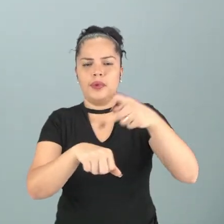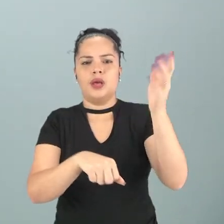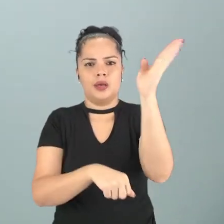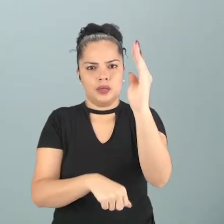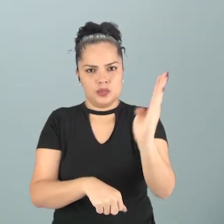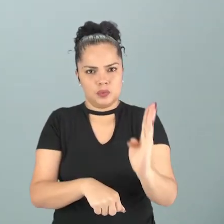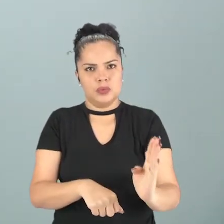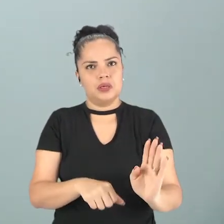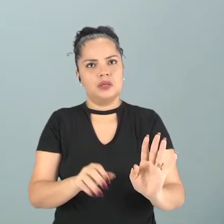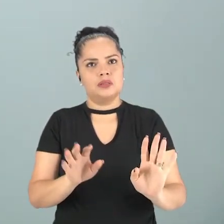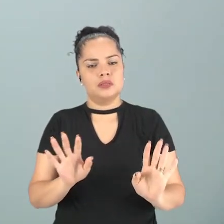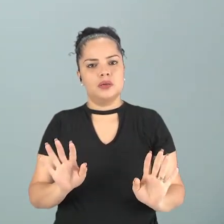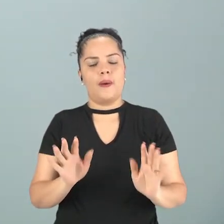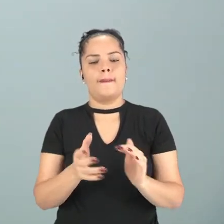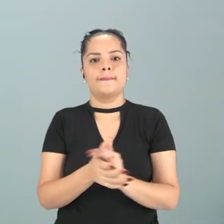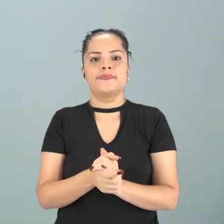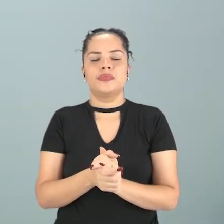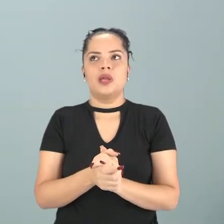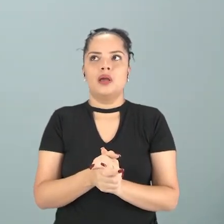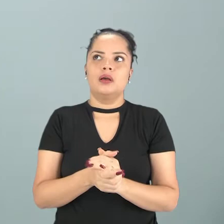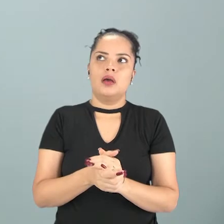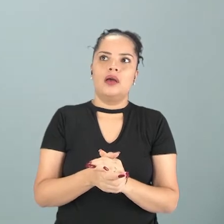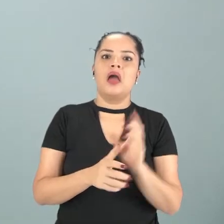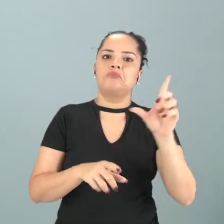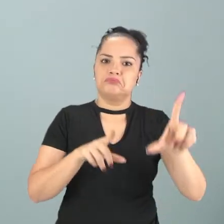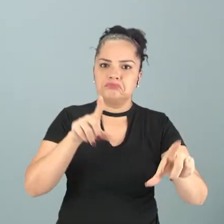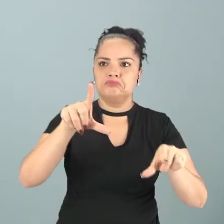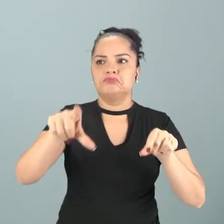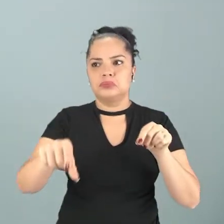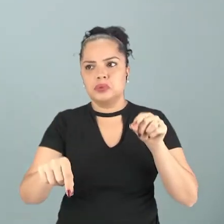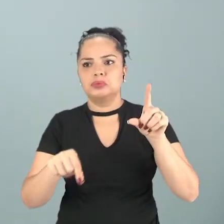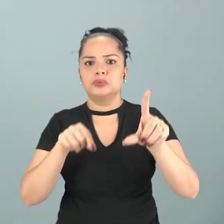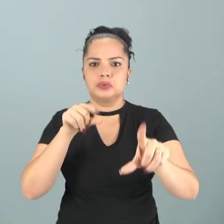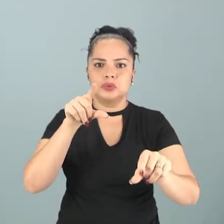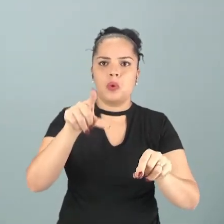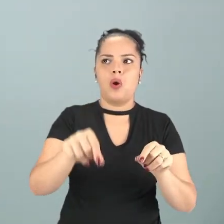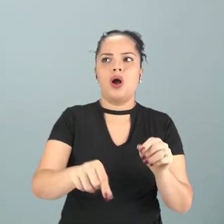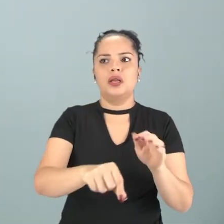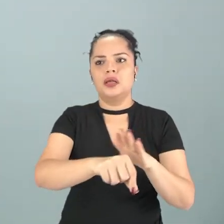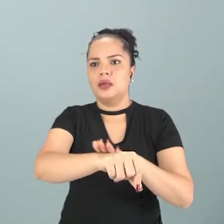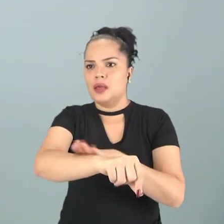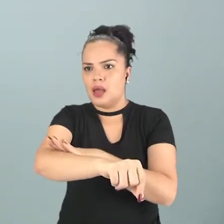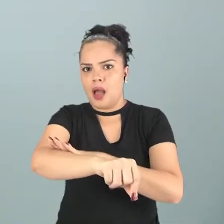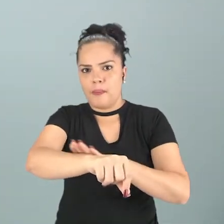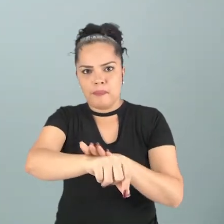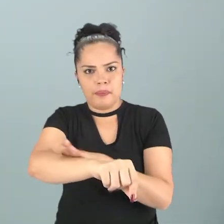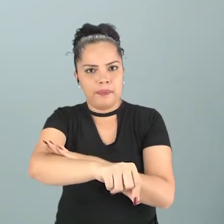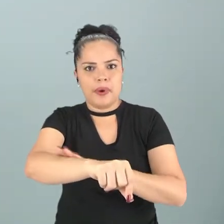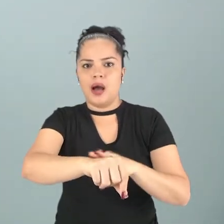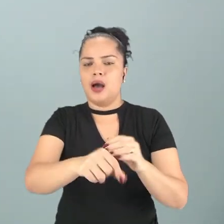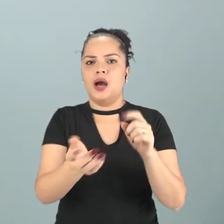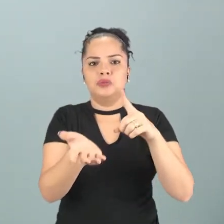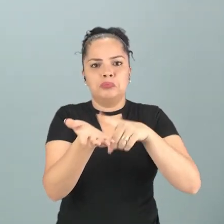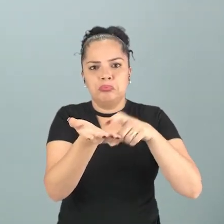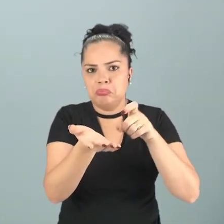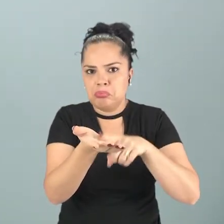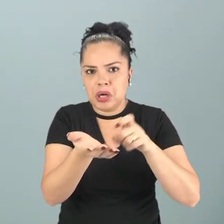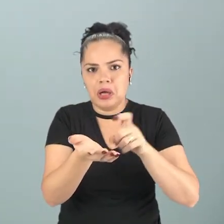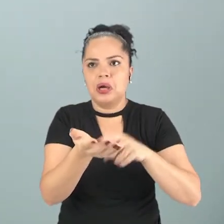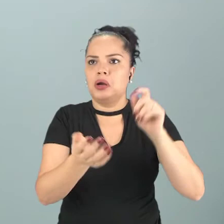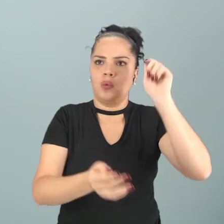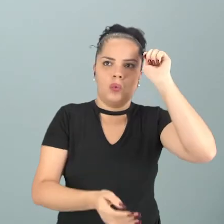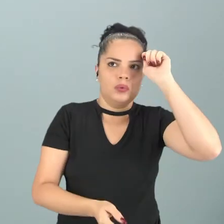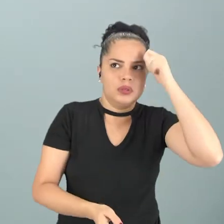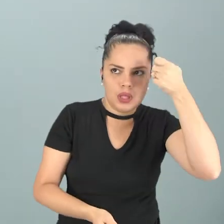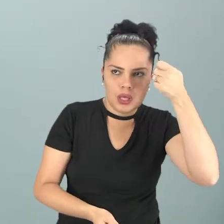uma autodeclaração. Então você se autodeclara branco, ou se autodeclara preto, ou se autodeclara pardo. Ninguém pode chegar